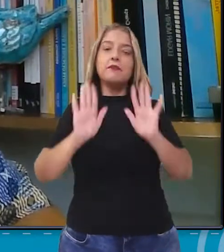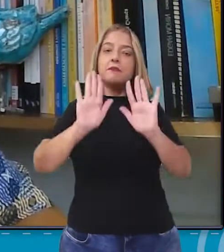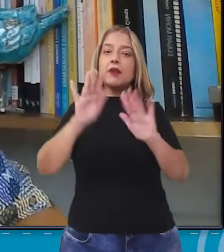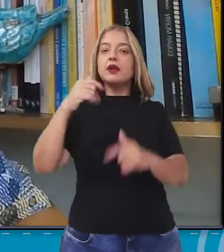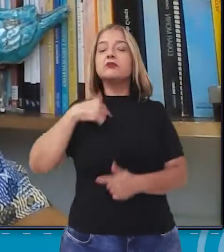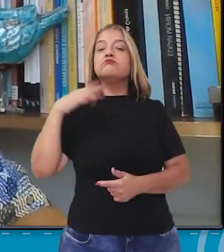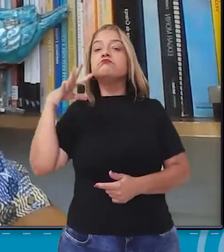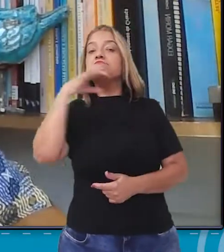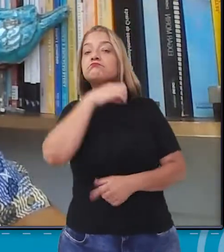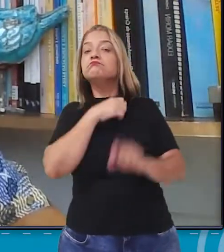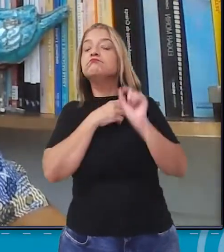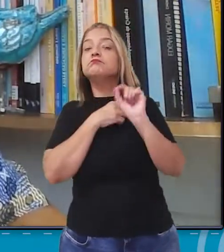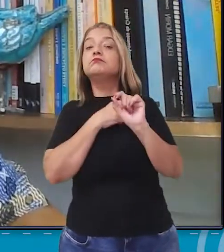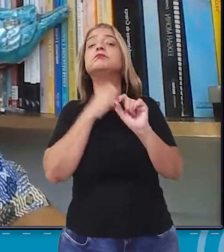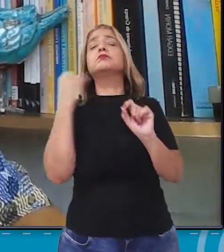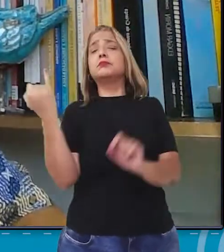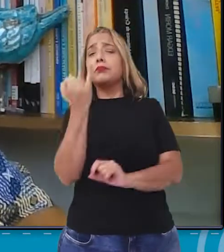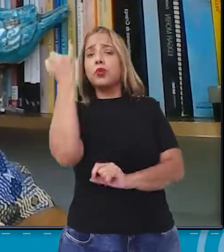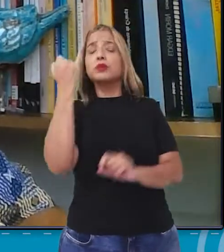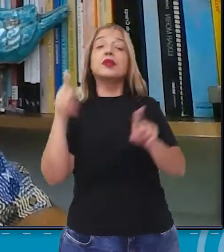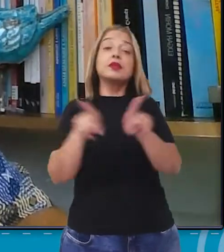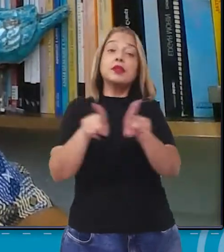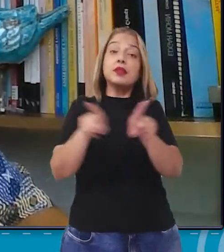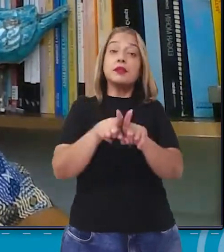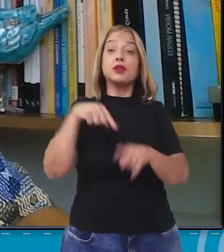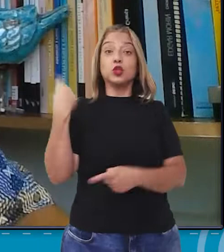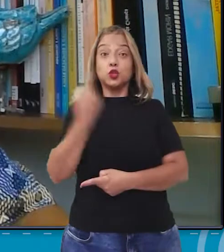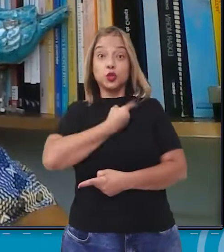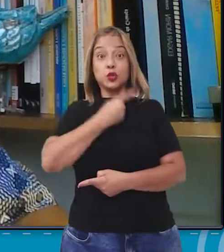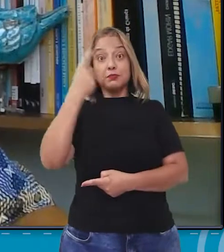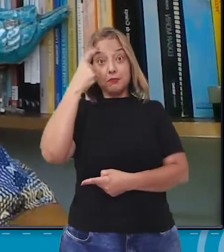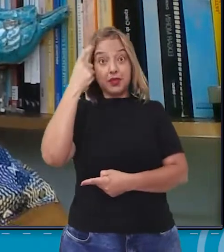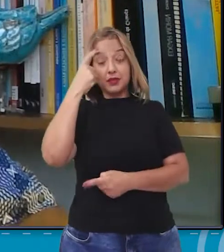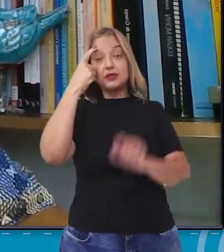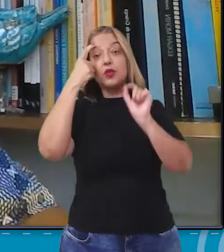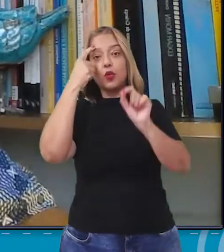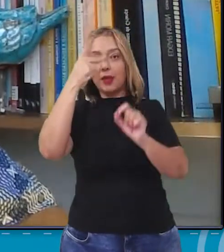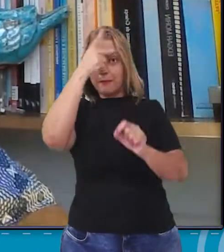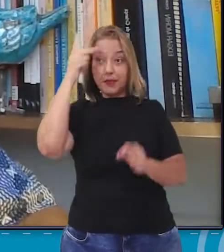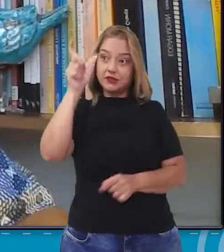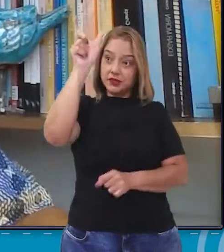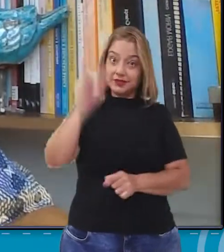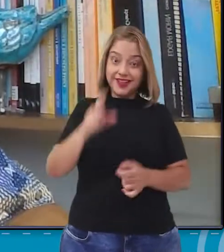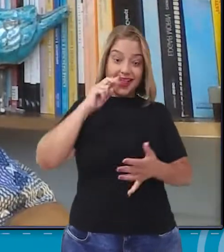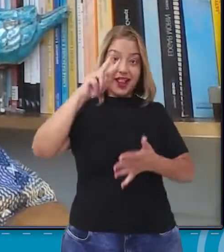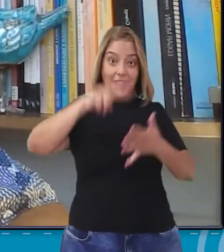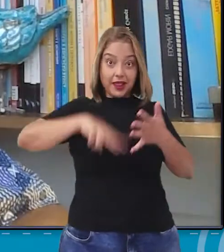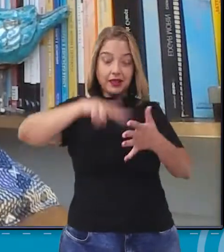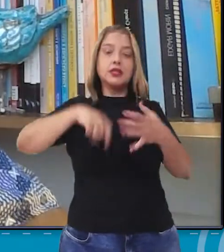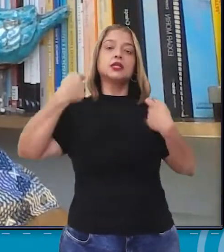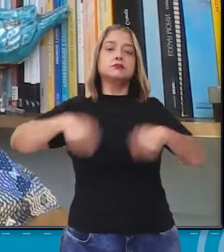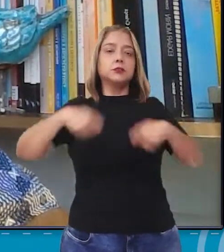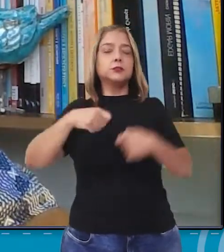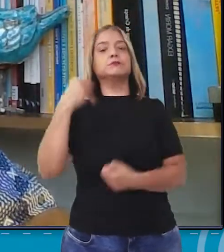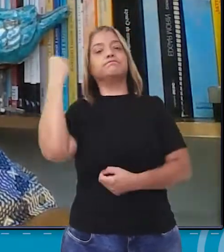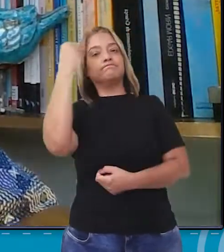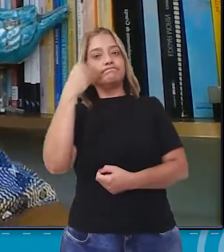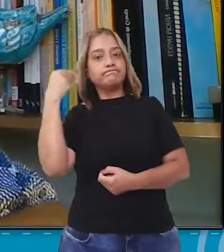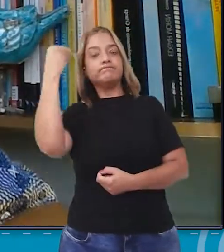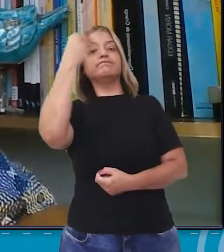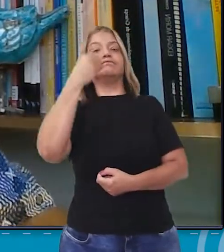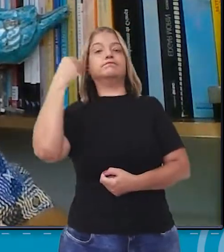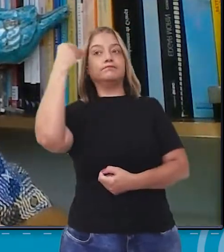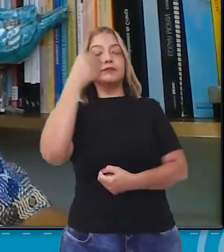eu acho que algo também muito importante a gente pensar: o leitor precisa de muitas experiências para